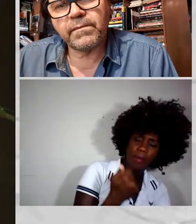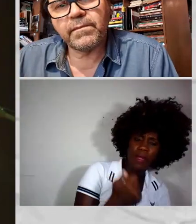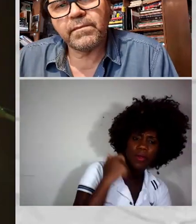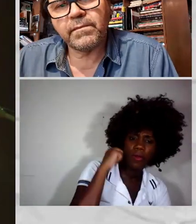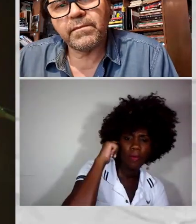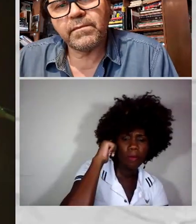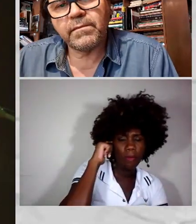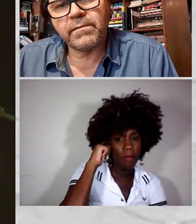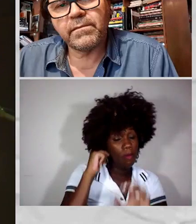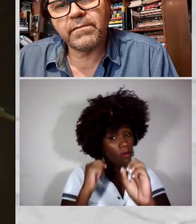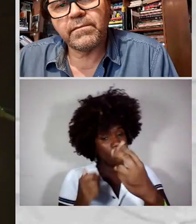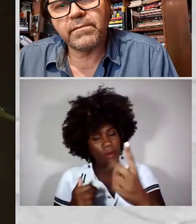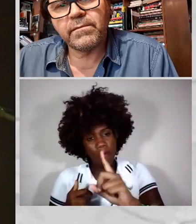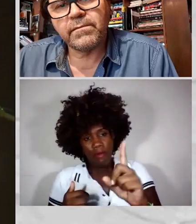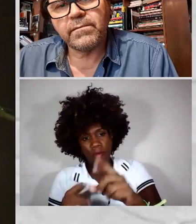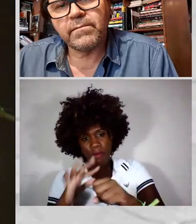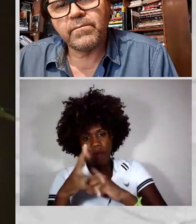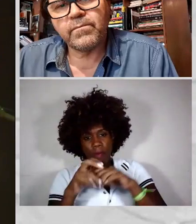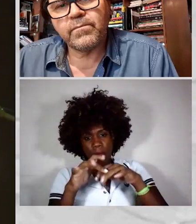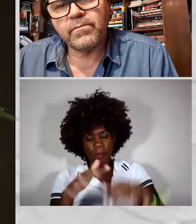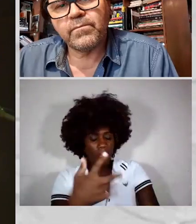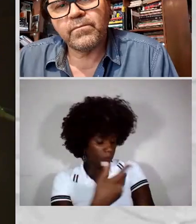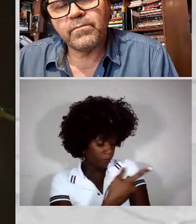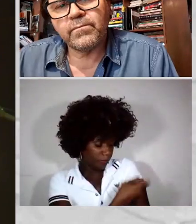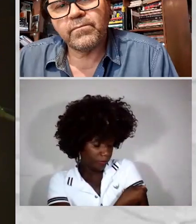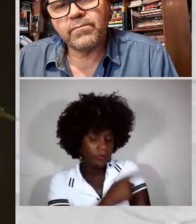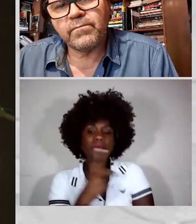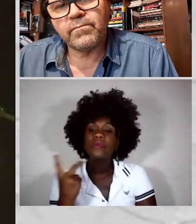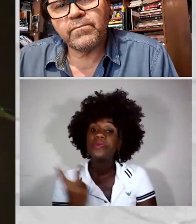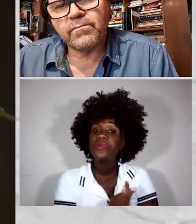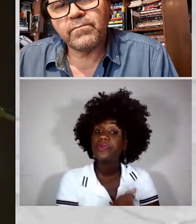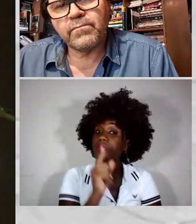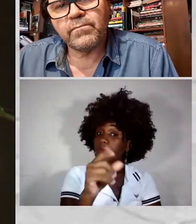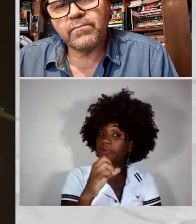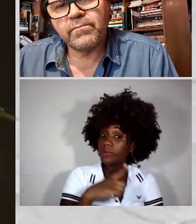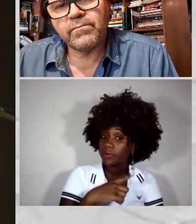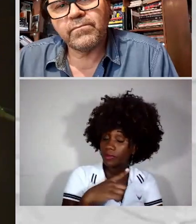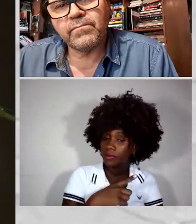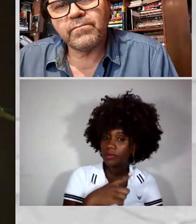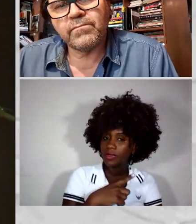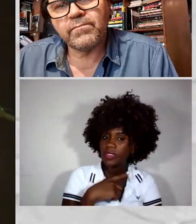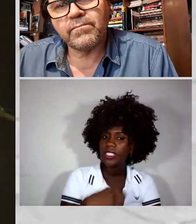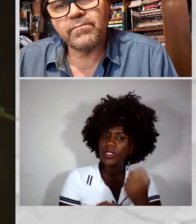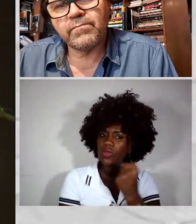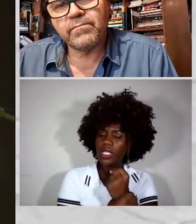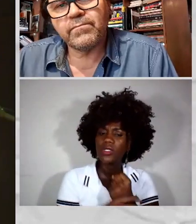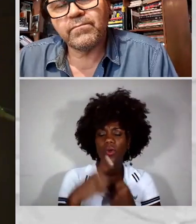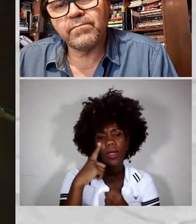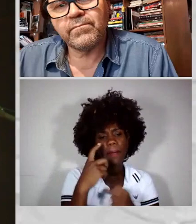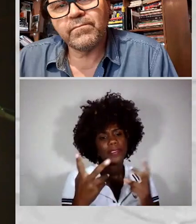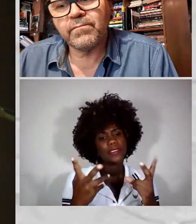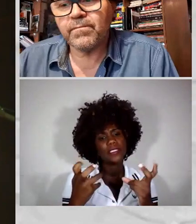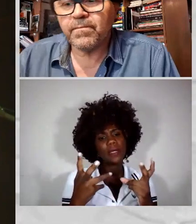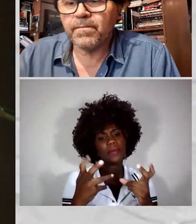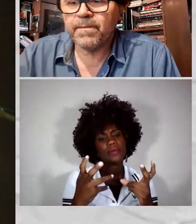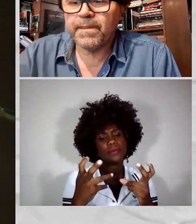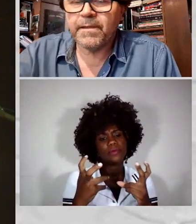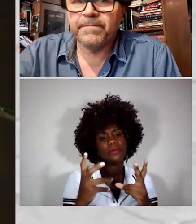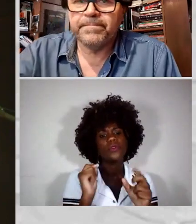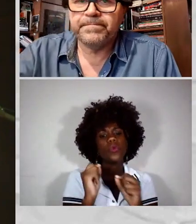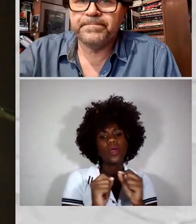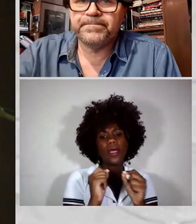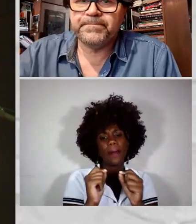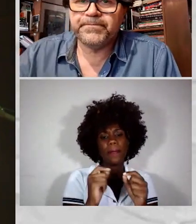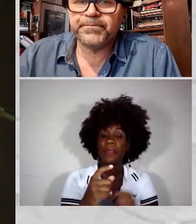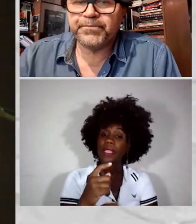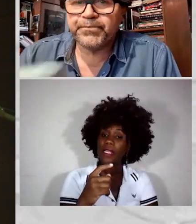ou não depois que chegar essa vacina, depois que a gente tiver um pouco mais de segurança? Porque o que eu percebo é que assim